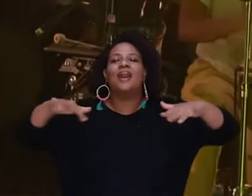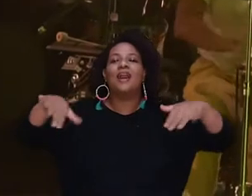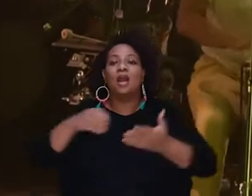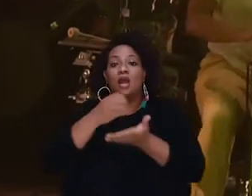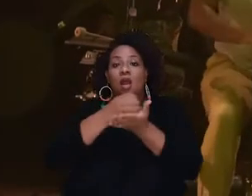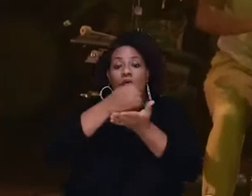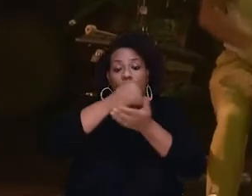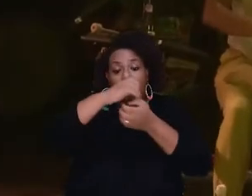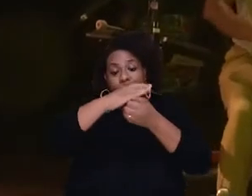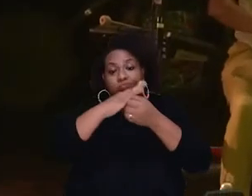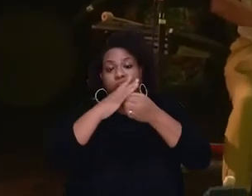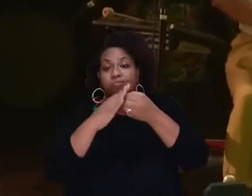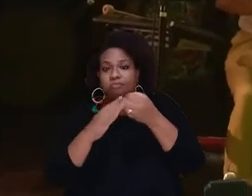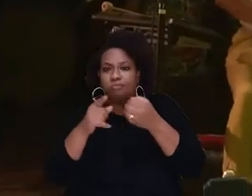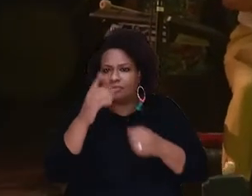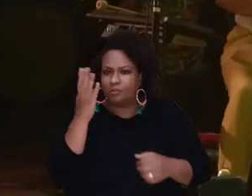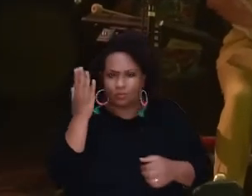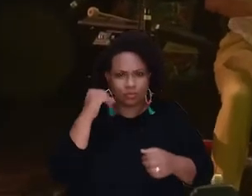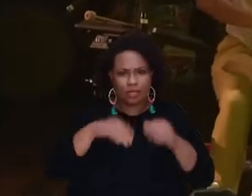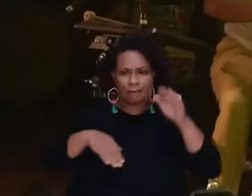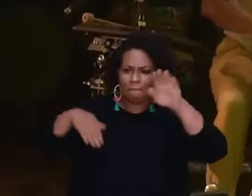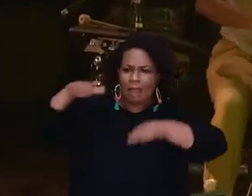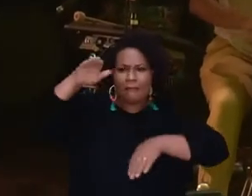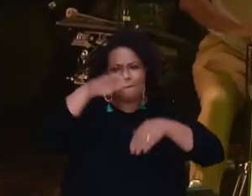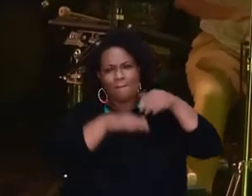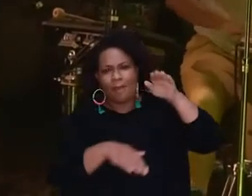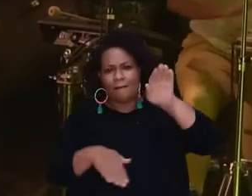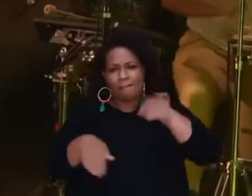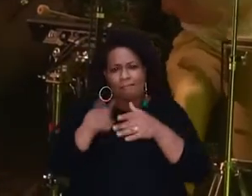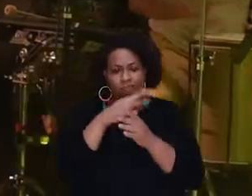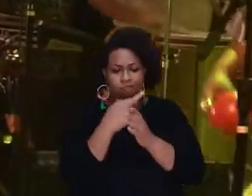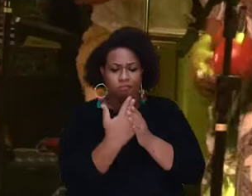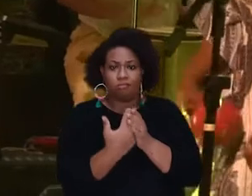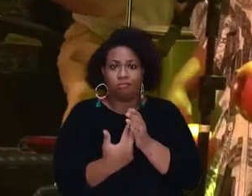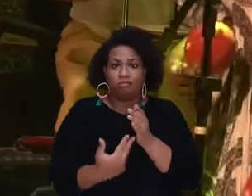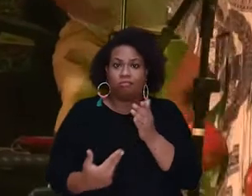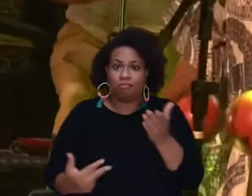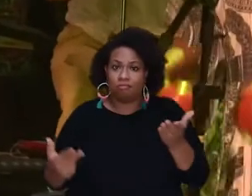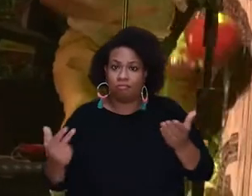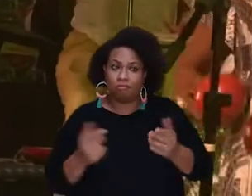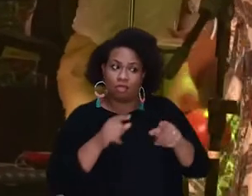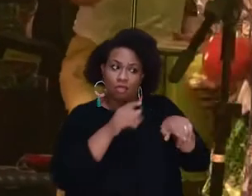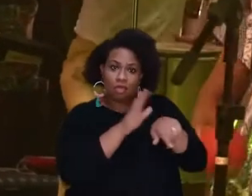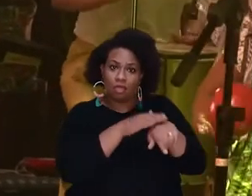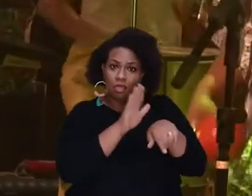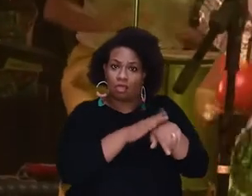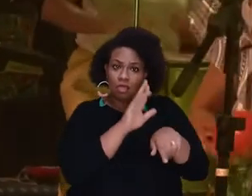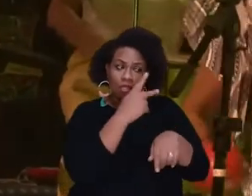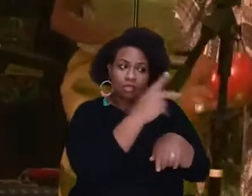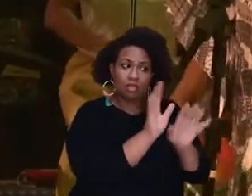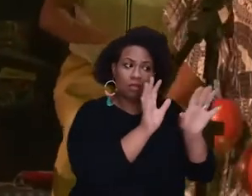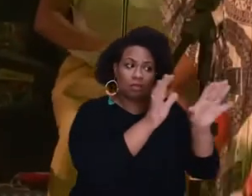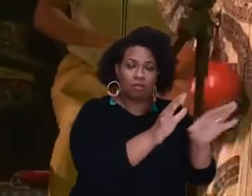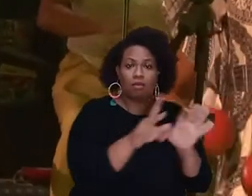mar, enche meu copo de espuma, triste de quem não sabe de nada e mergulha. Daí a João o